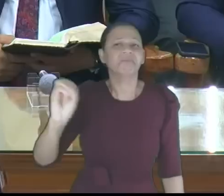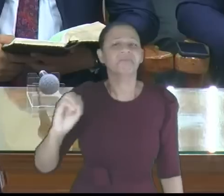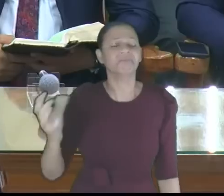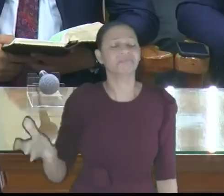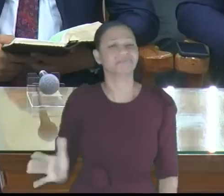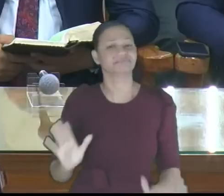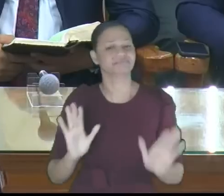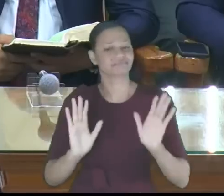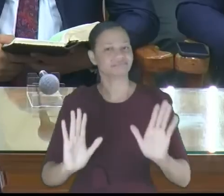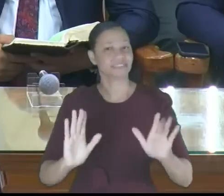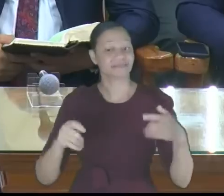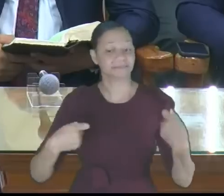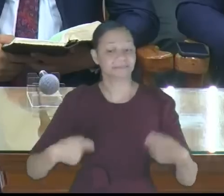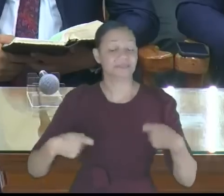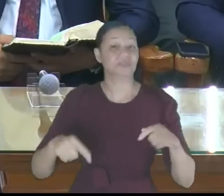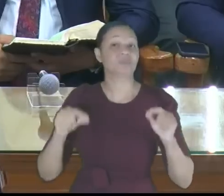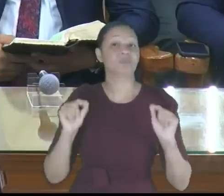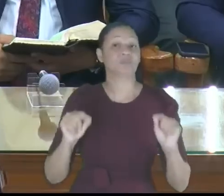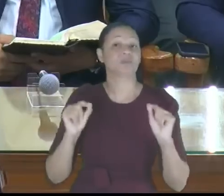Mas o que é que nós devemos fazer?